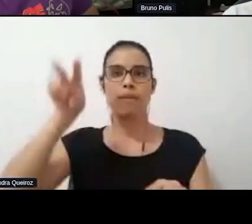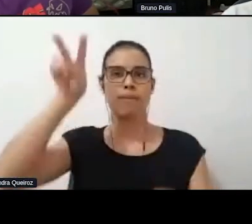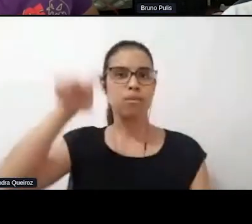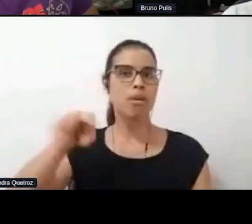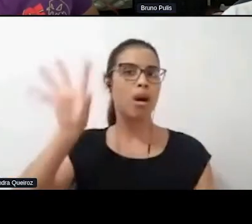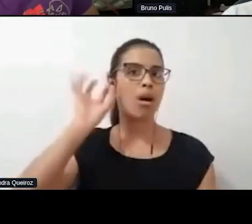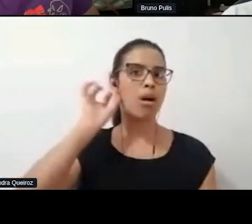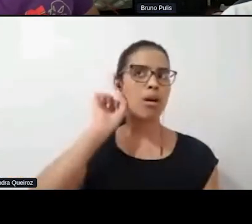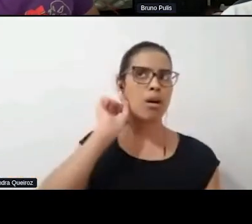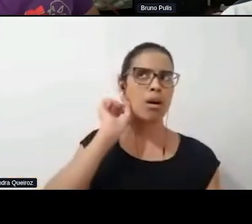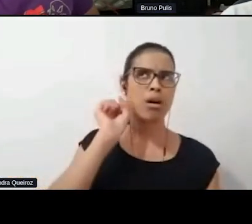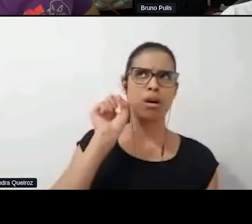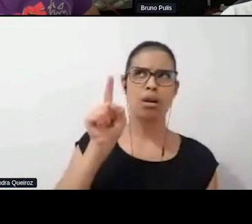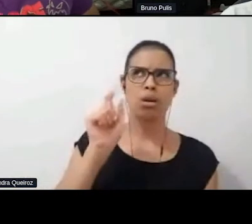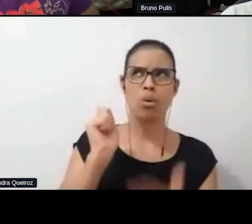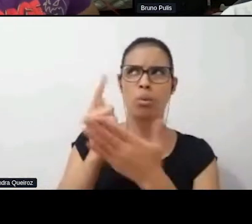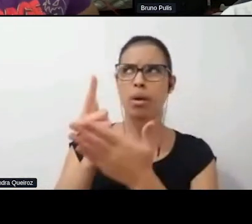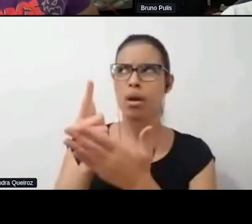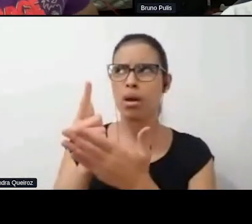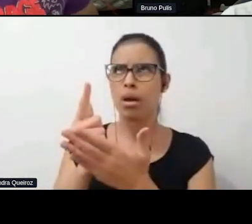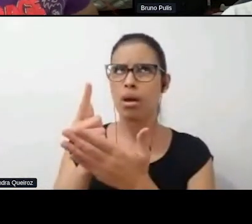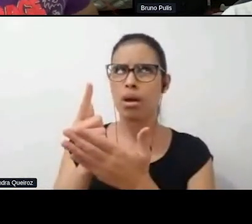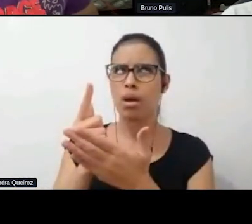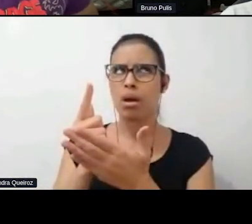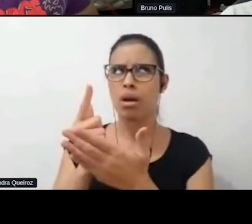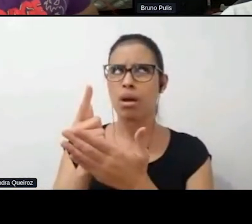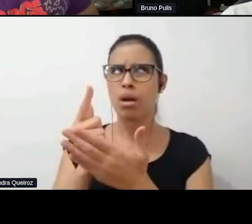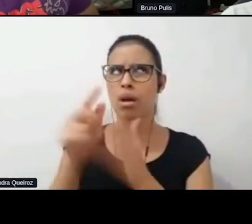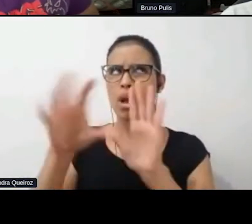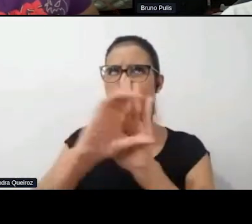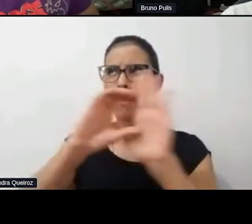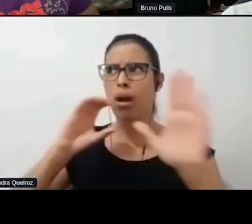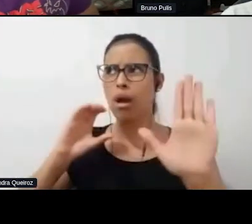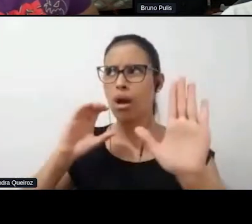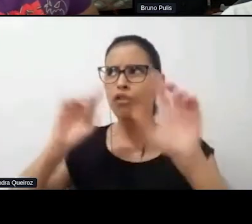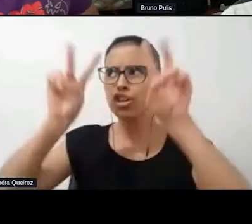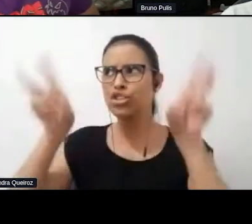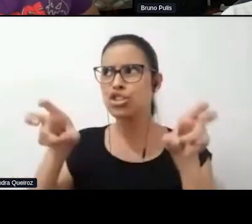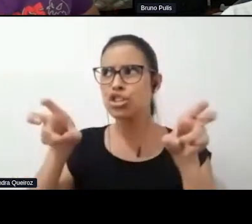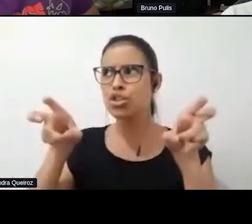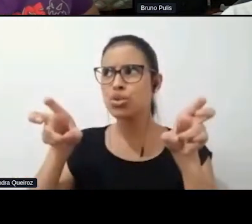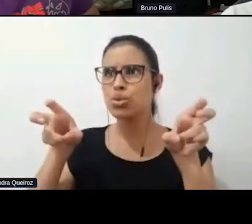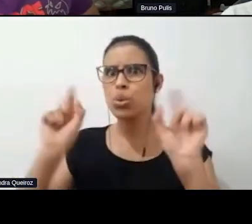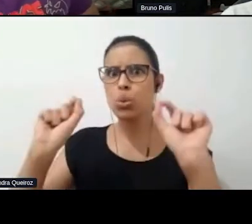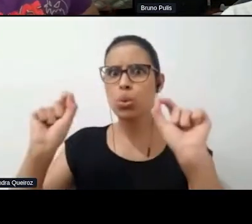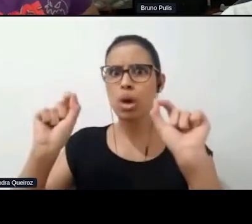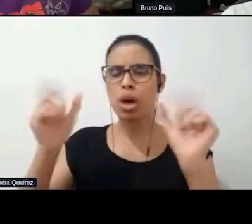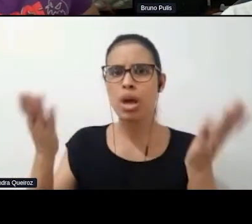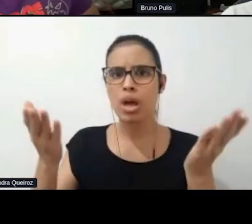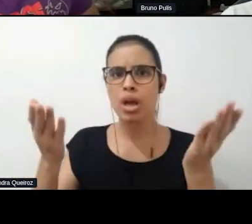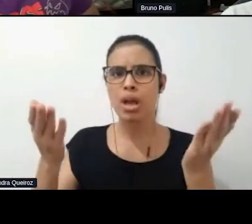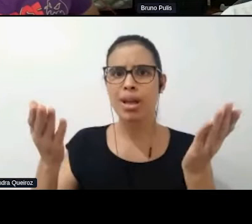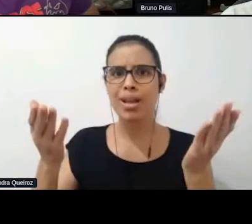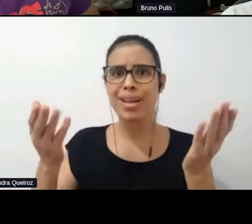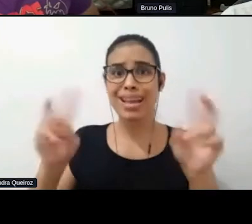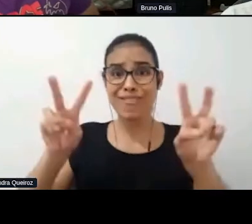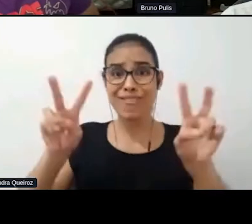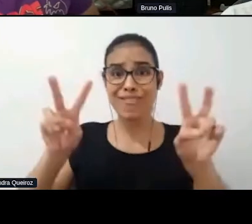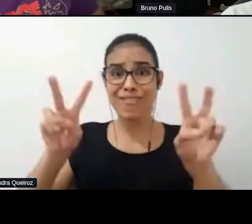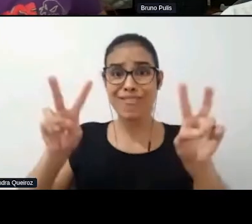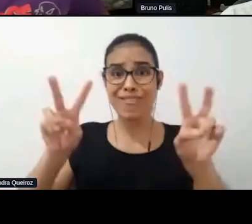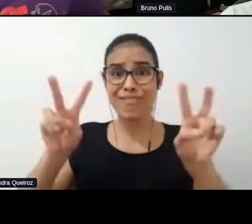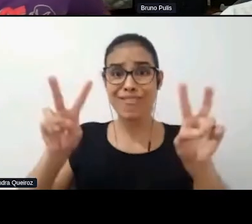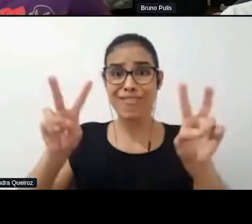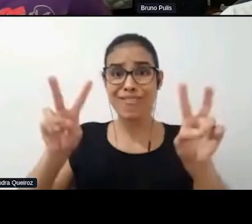um botão, isso é um título, isso é um parágrafo. O que é isso? Então, semântica e rótulos